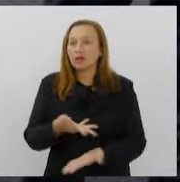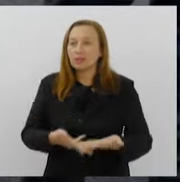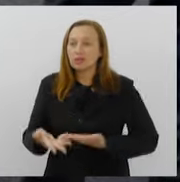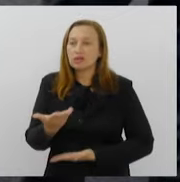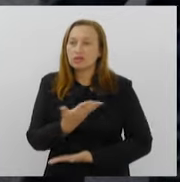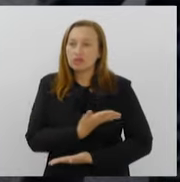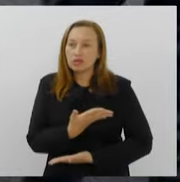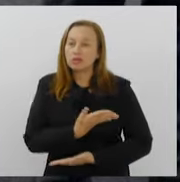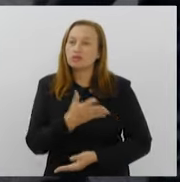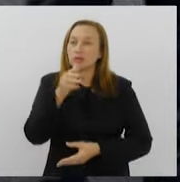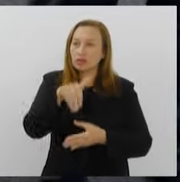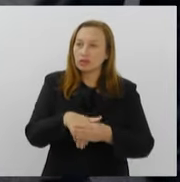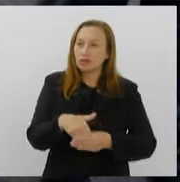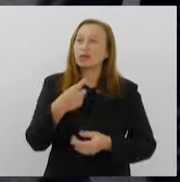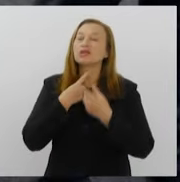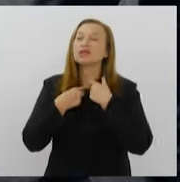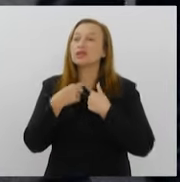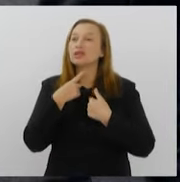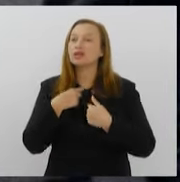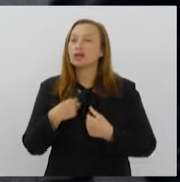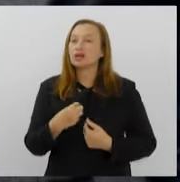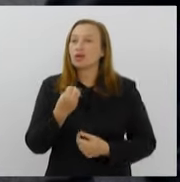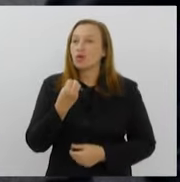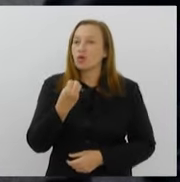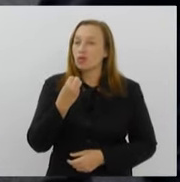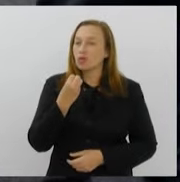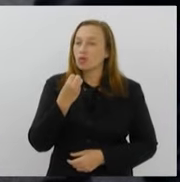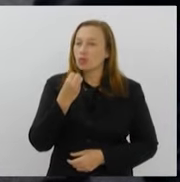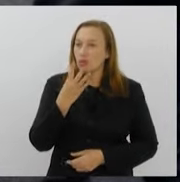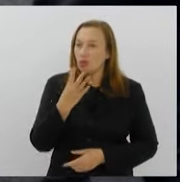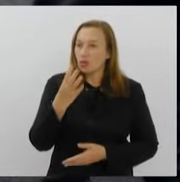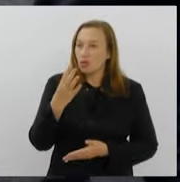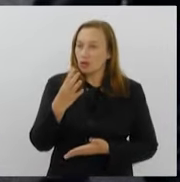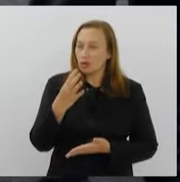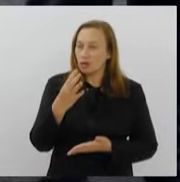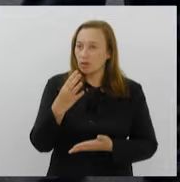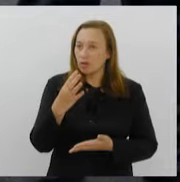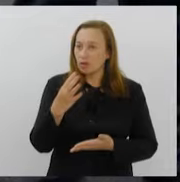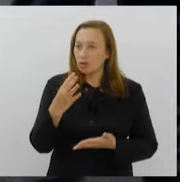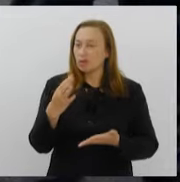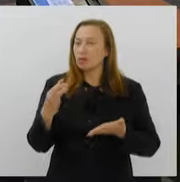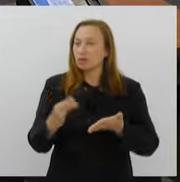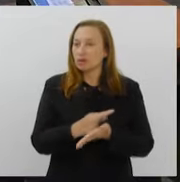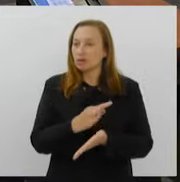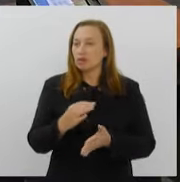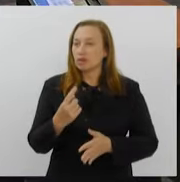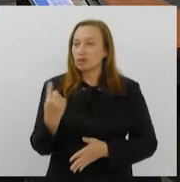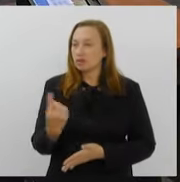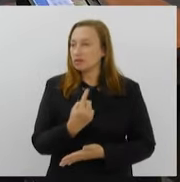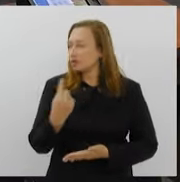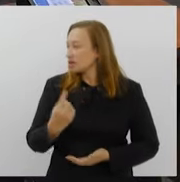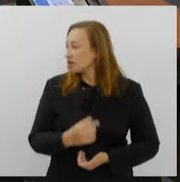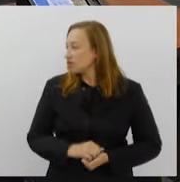votação, e desejar aí uma boa sessão para todos nós. Muito obrigada.